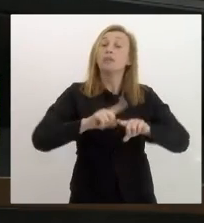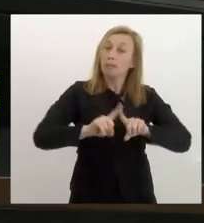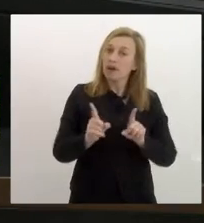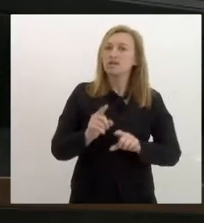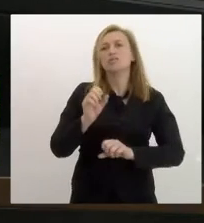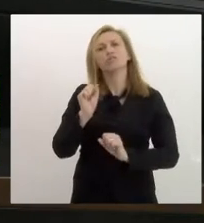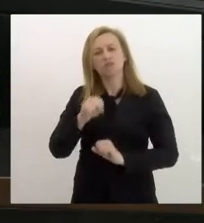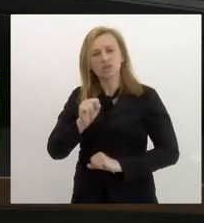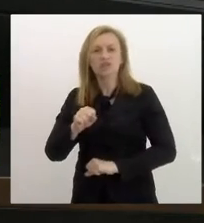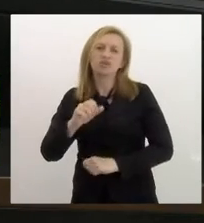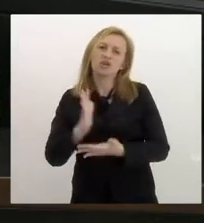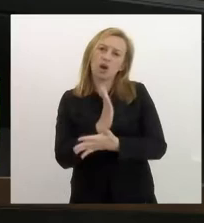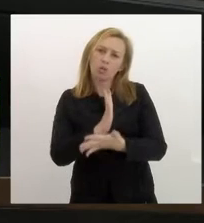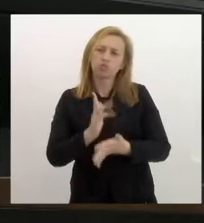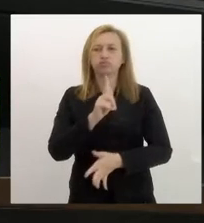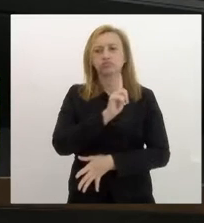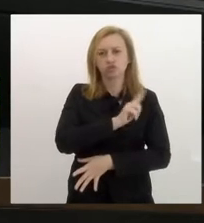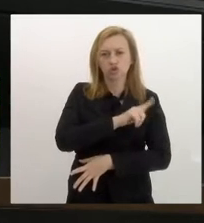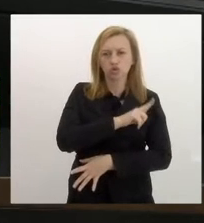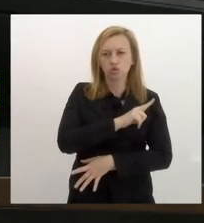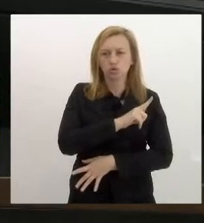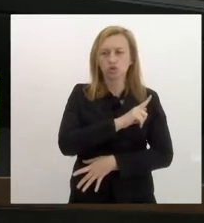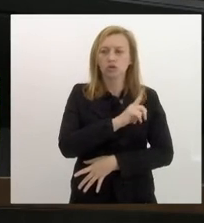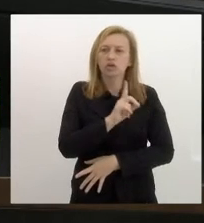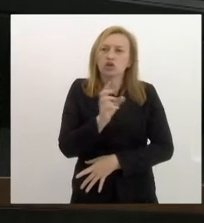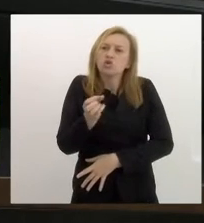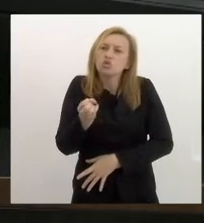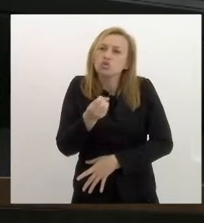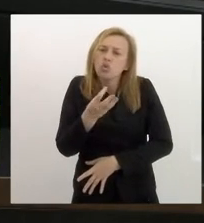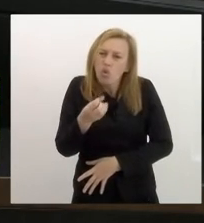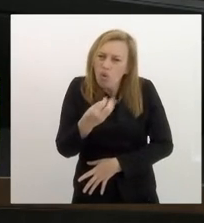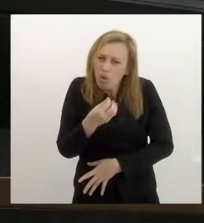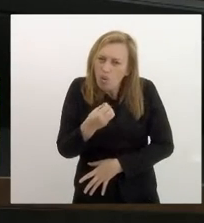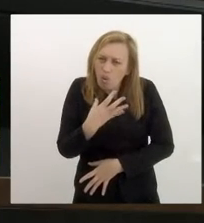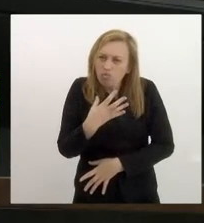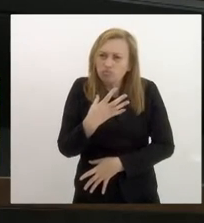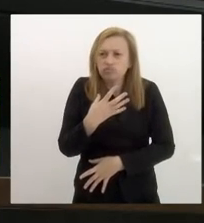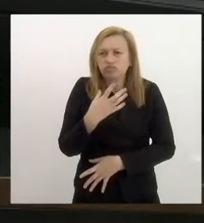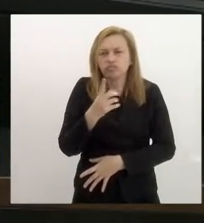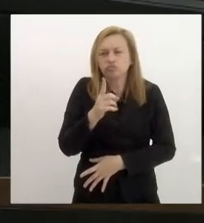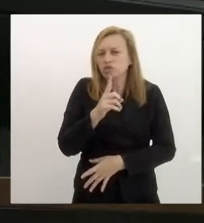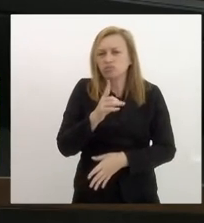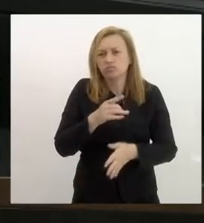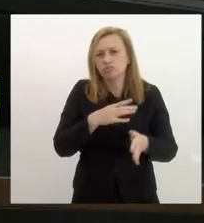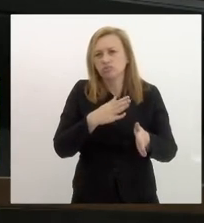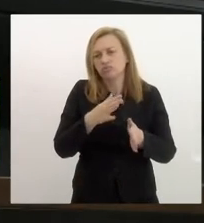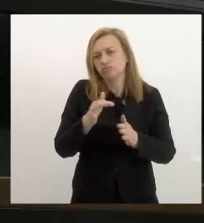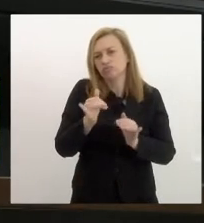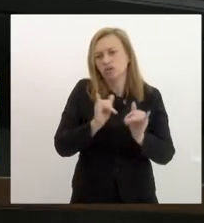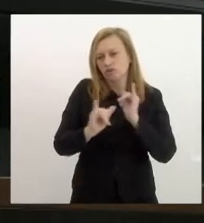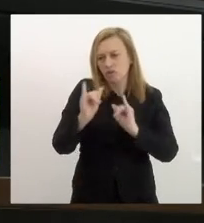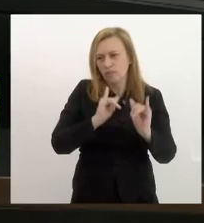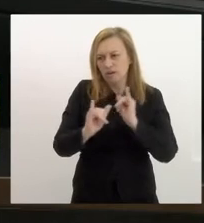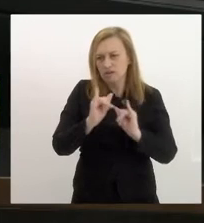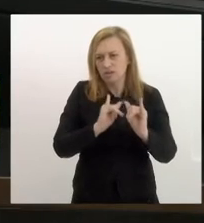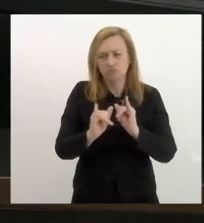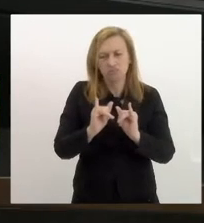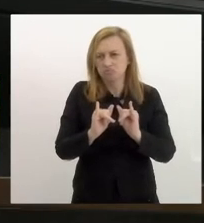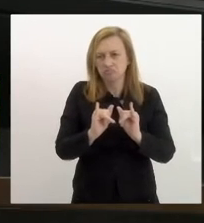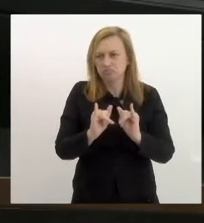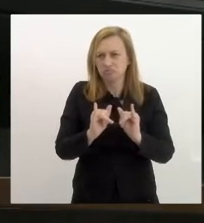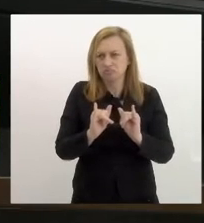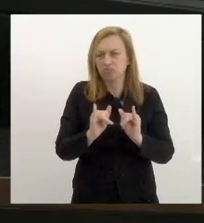algum gestor é recém-chegado que não tivesse esse tipo de informação pudesse